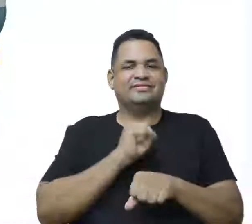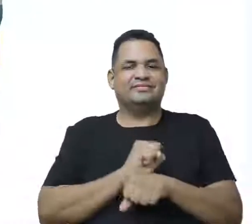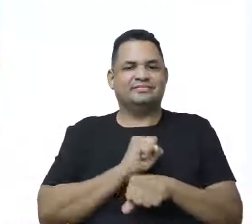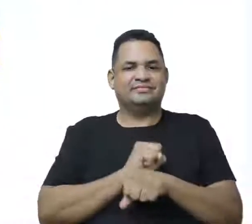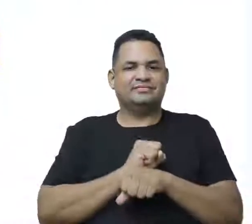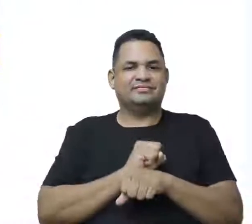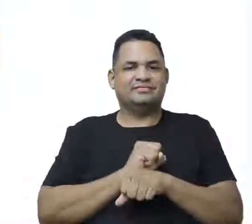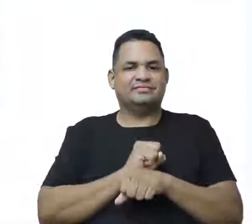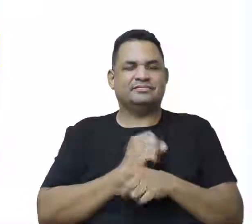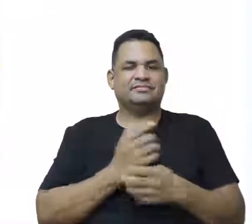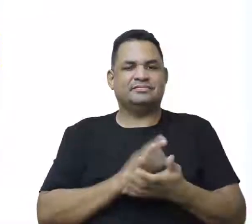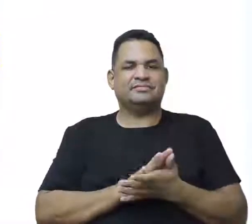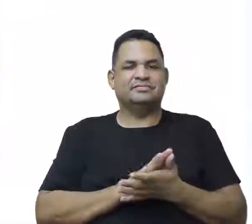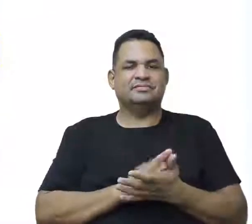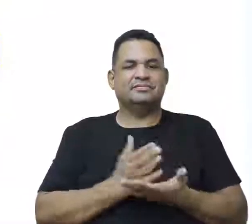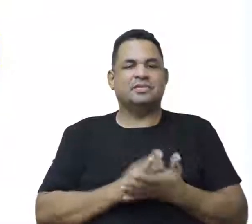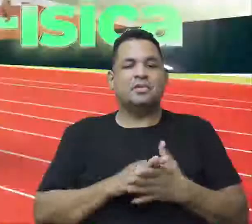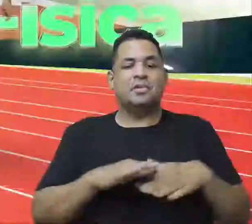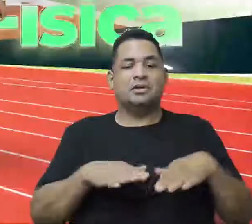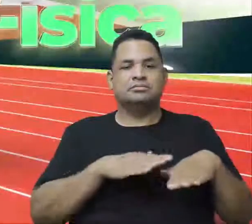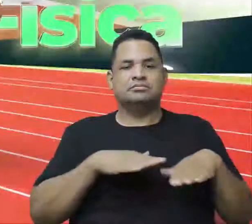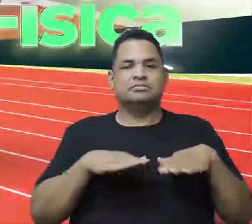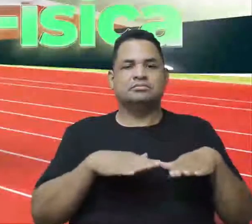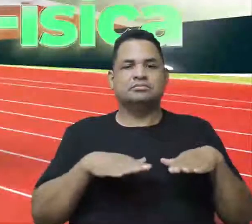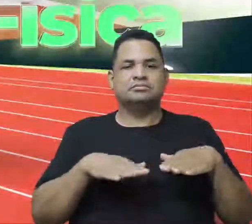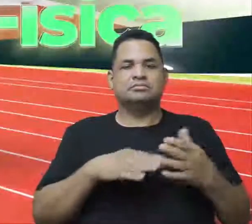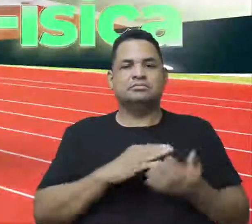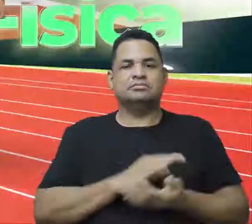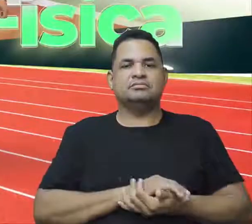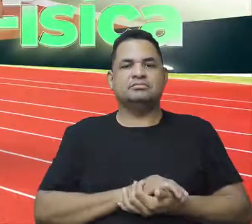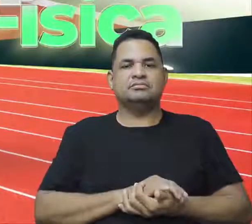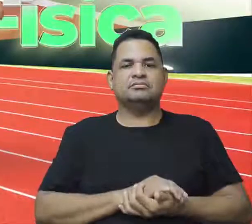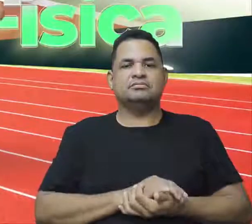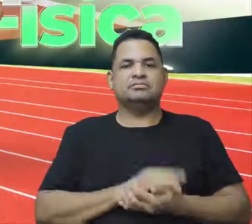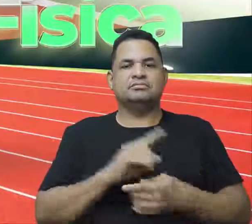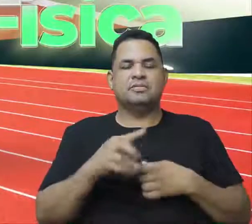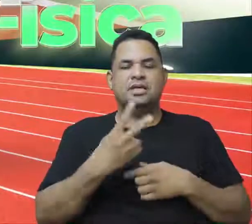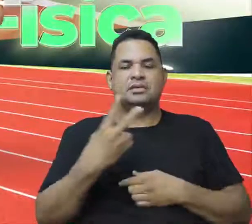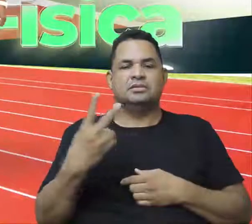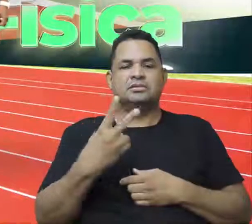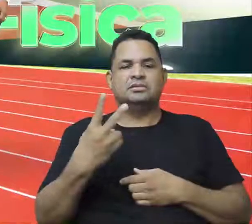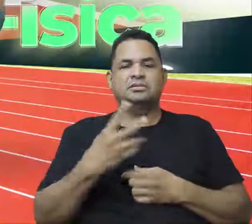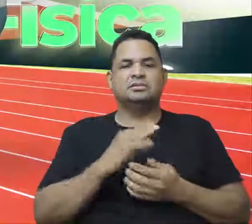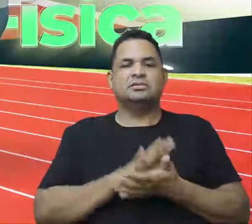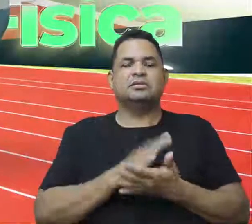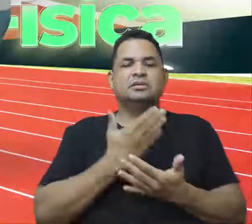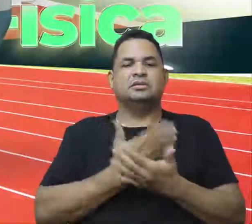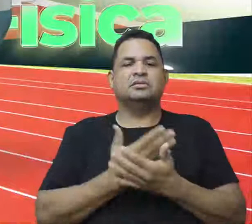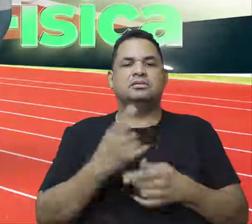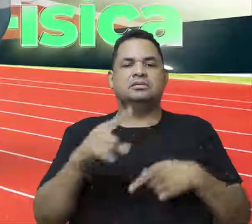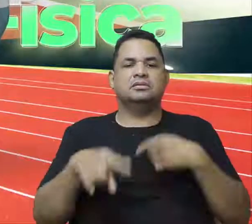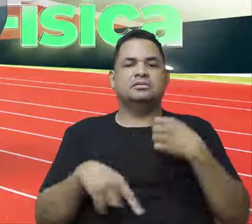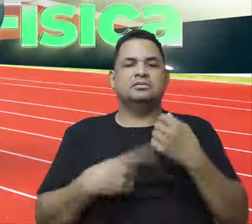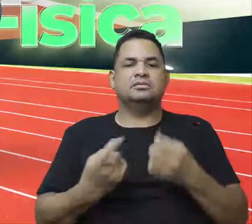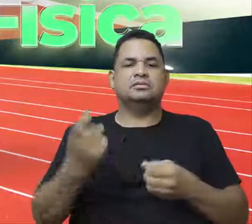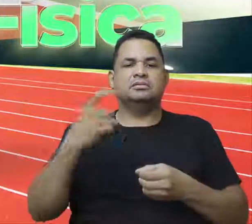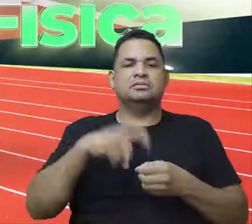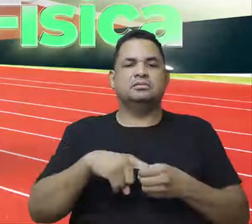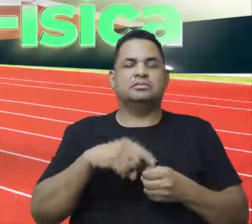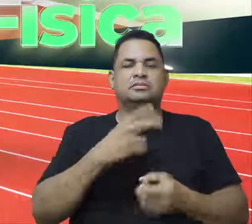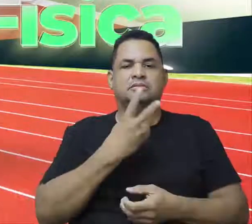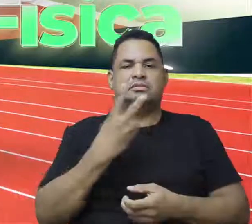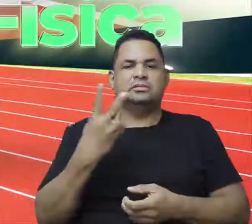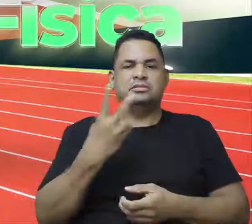a gente está com o momento mexa-se, né, professora? Momento mexa-se. Mas ele vai entrar no nosso segundo momento da aula aí. Já já nós voltamos na